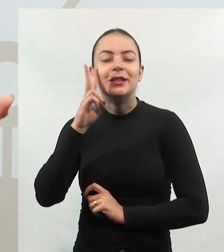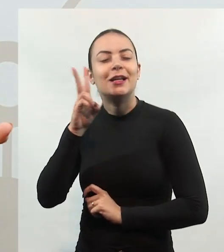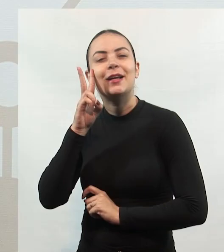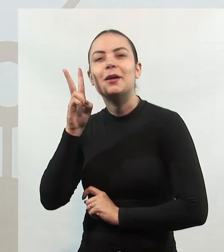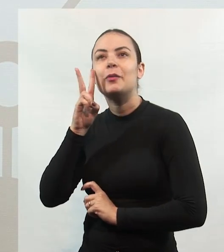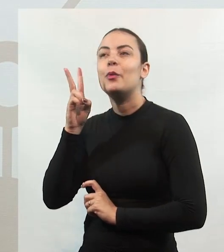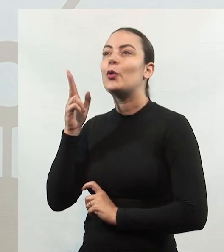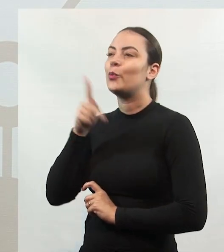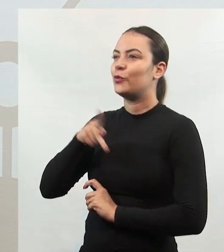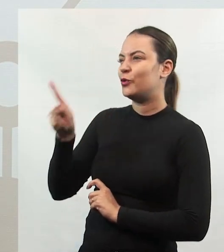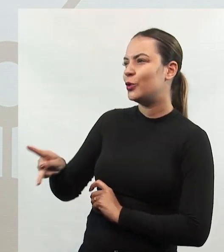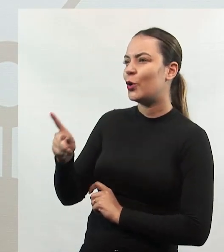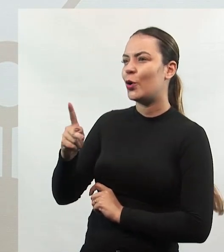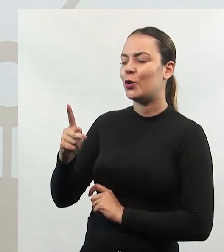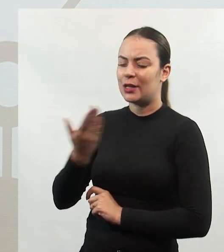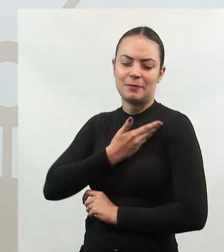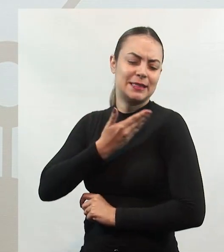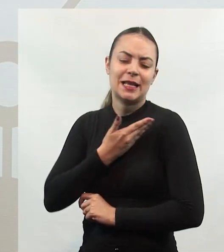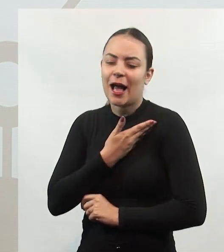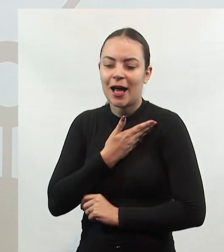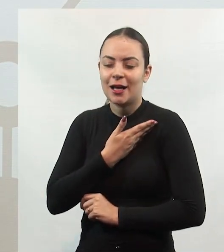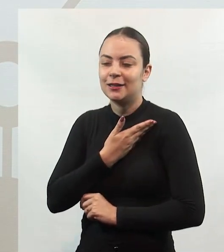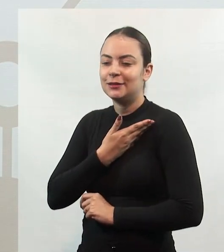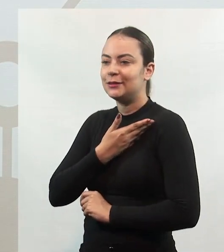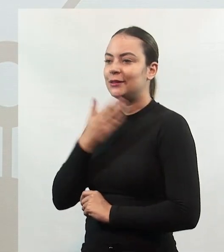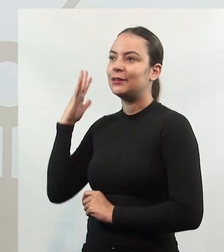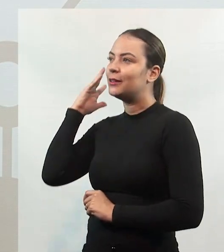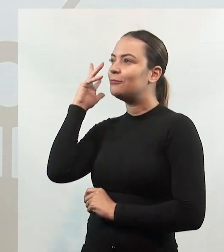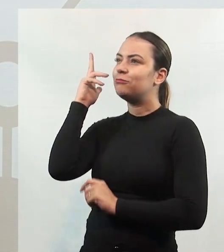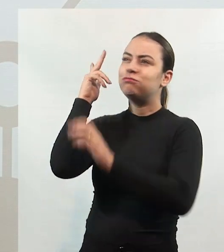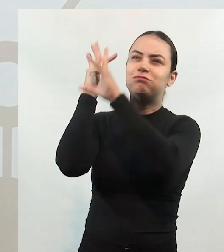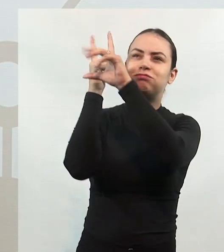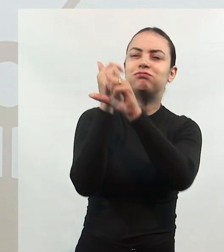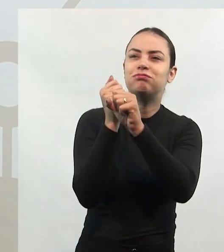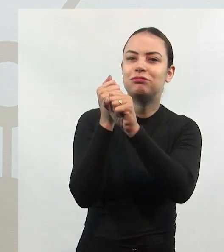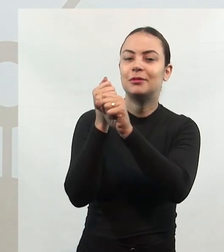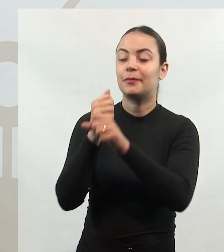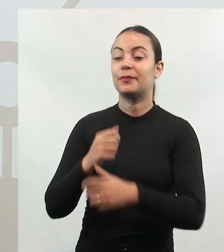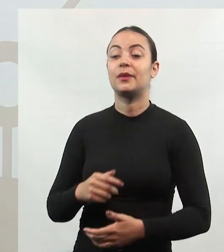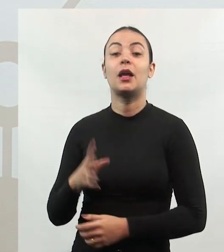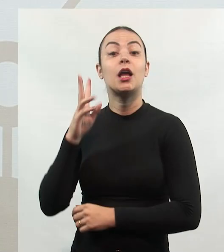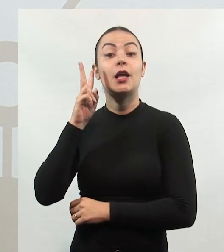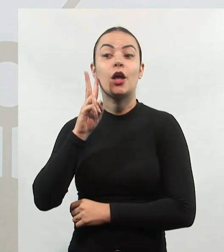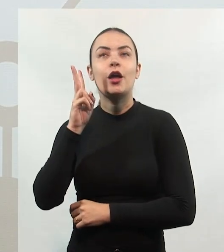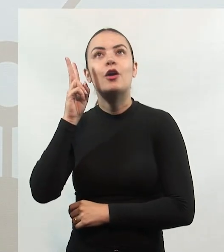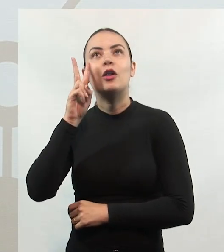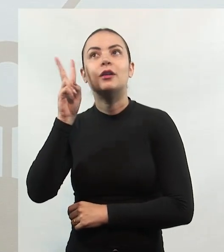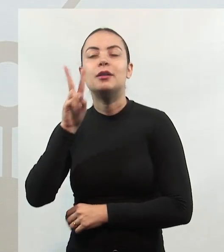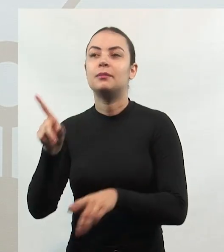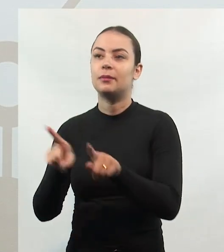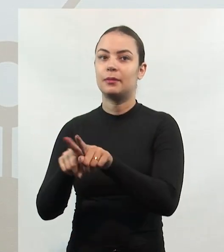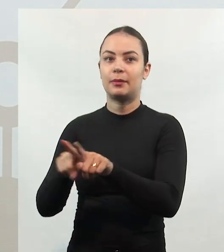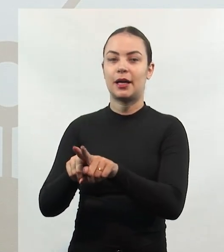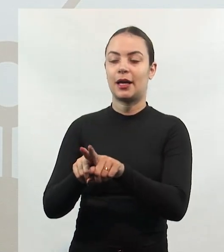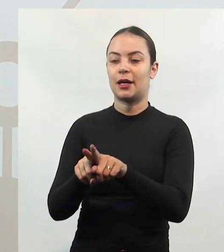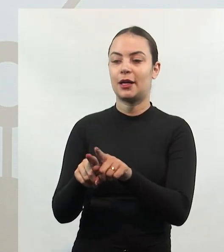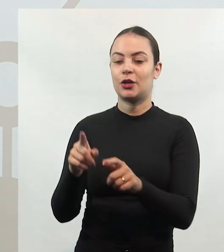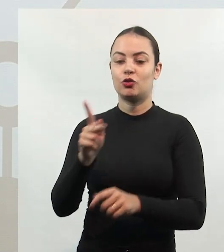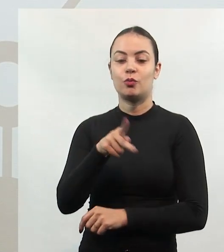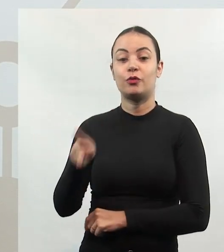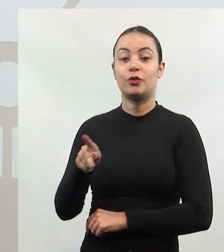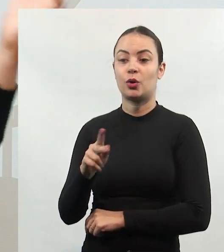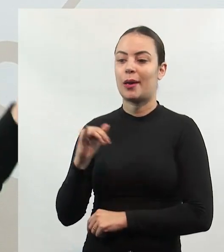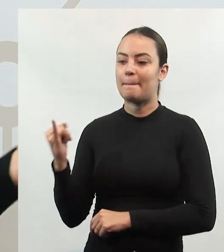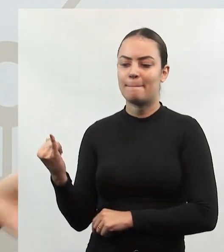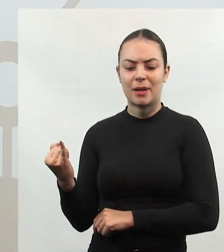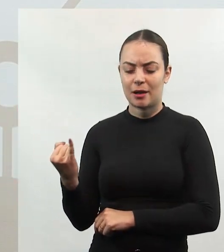conselho de classe. O que está acontecendo? Eu lembro dessas coisas assim, você e a fulana, o que está acontecendo na vida de vocês? Então, eu lembro